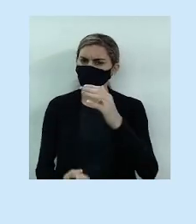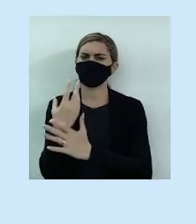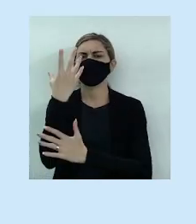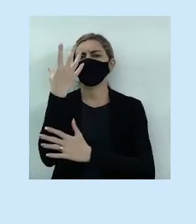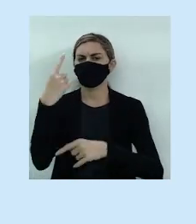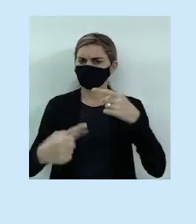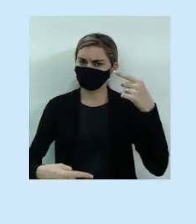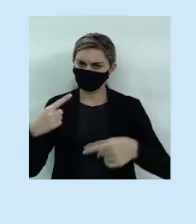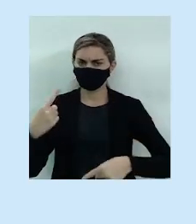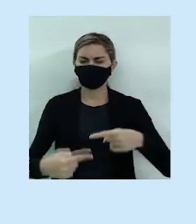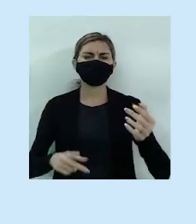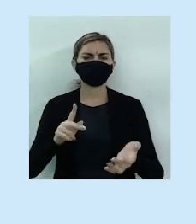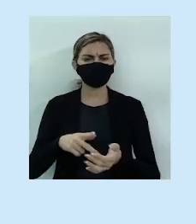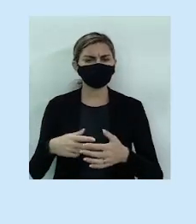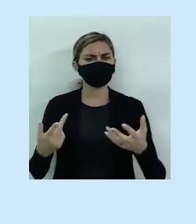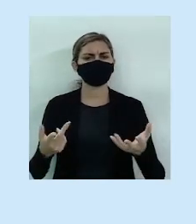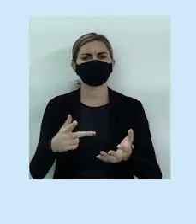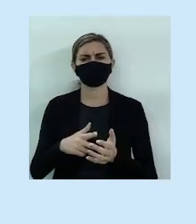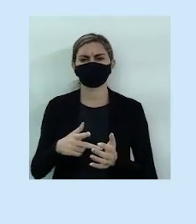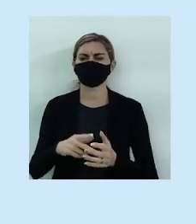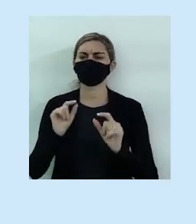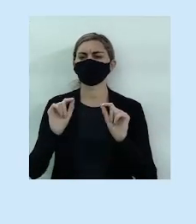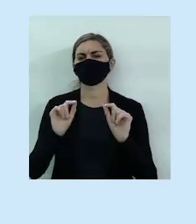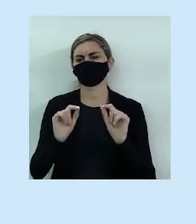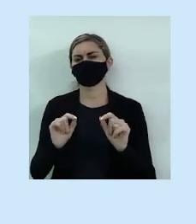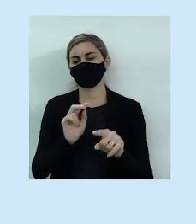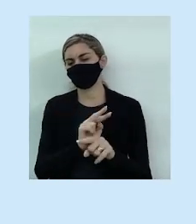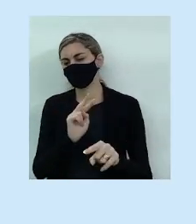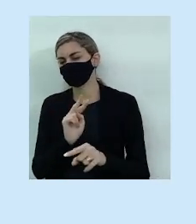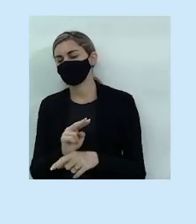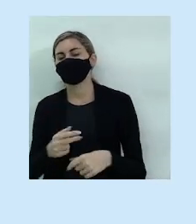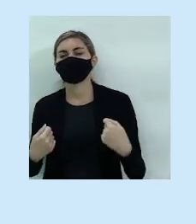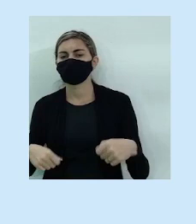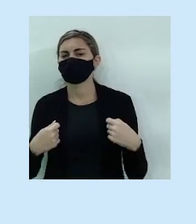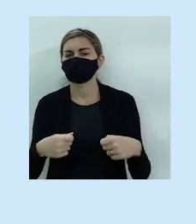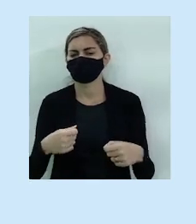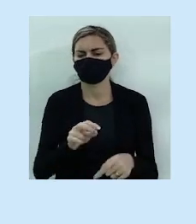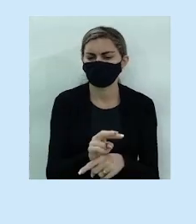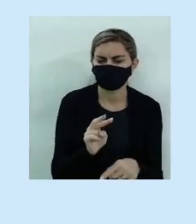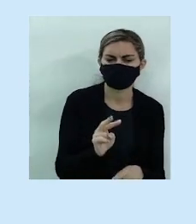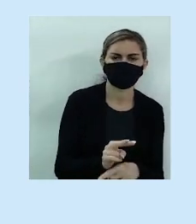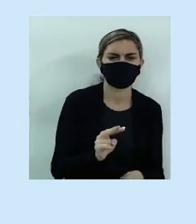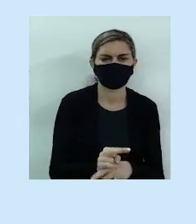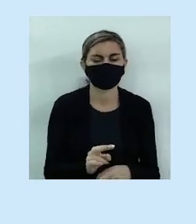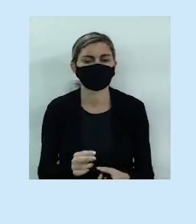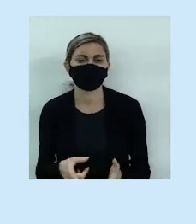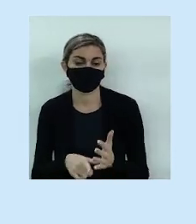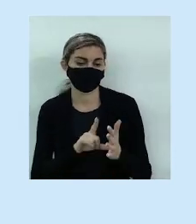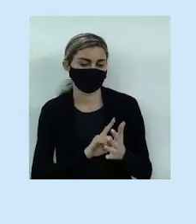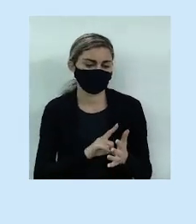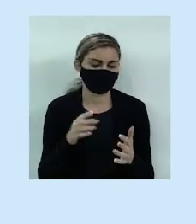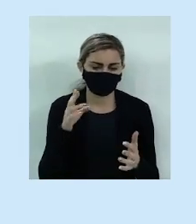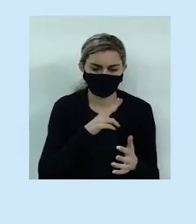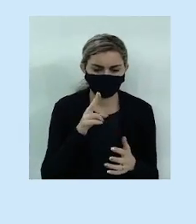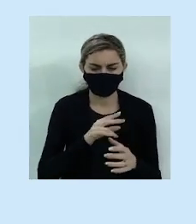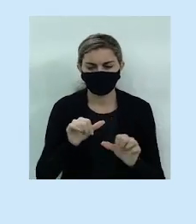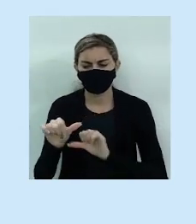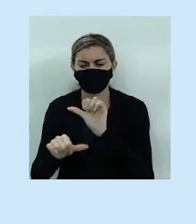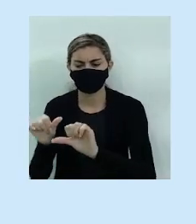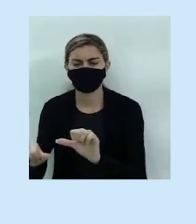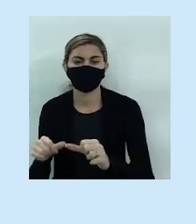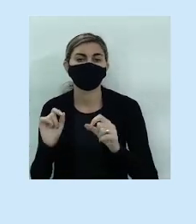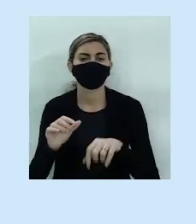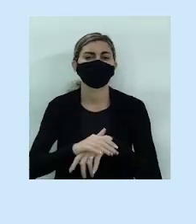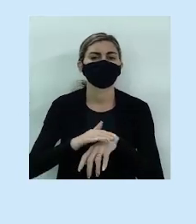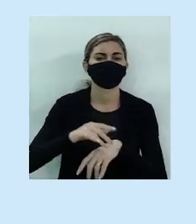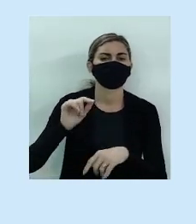essa política. Realmente, o que é que vai ser preservado, o que é que precisa de conservação preventiva, o que é que precisa de restauração, quem vai